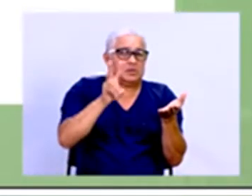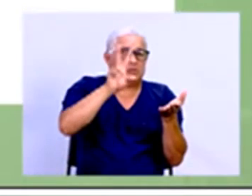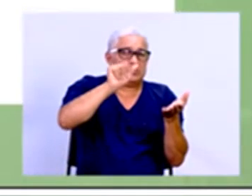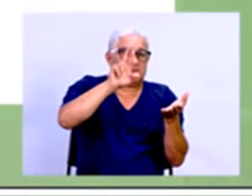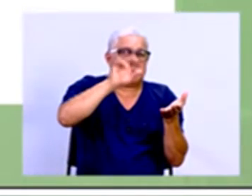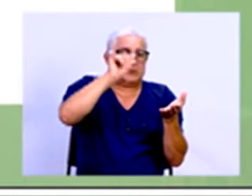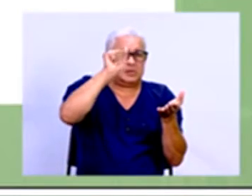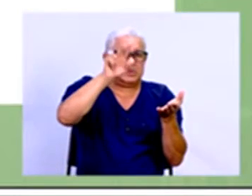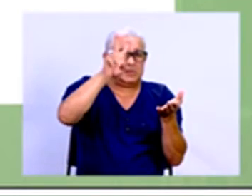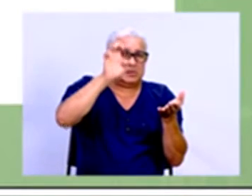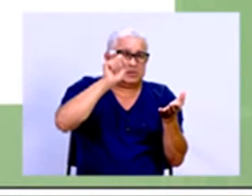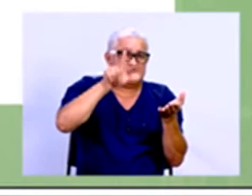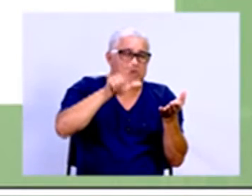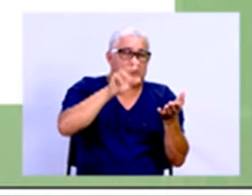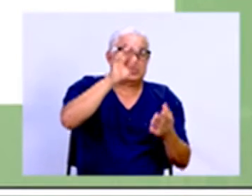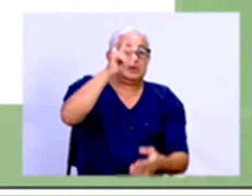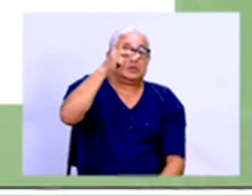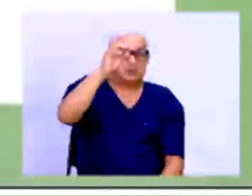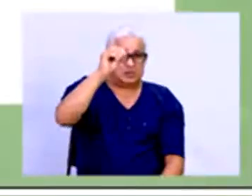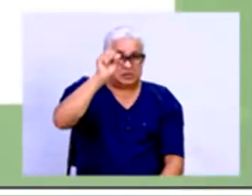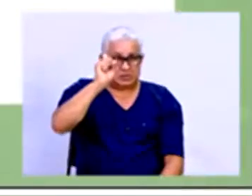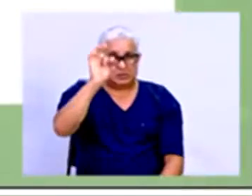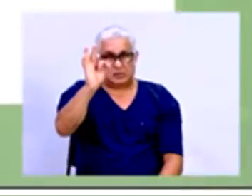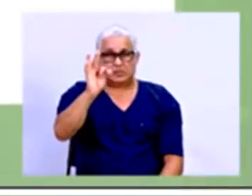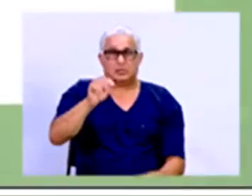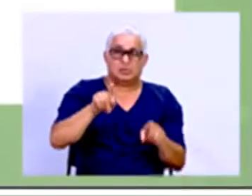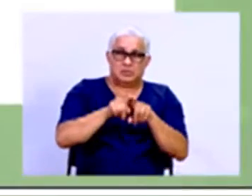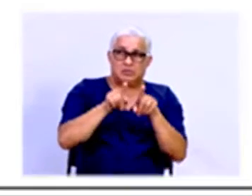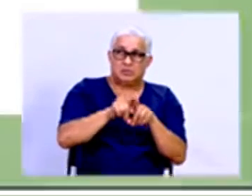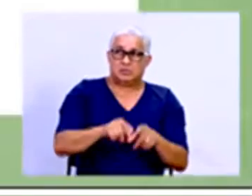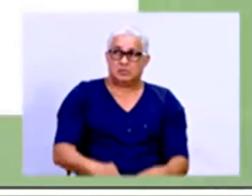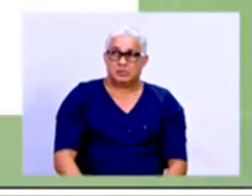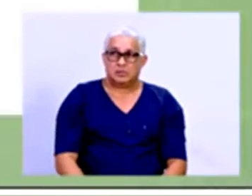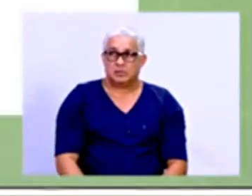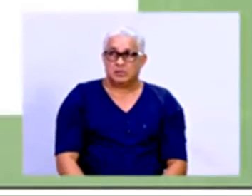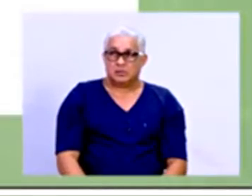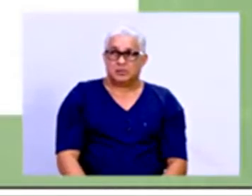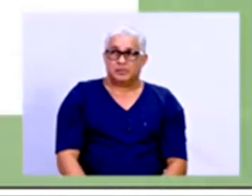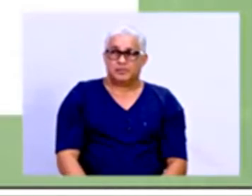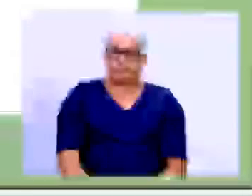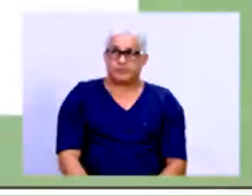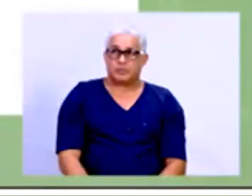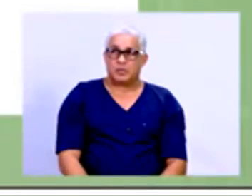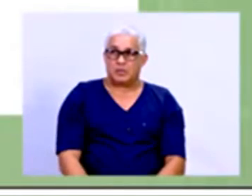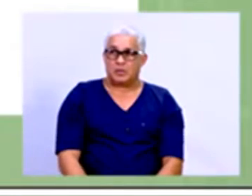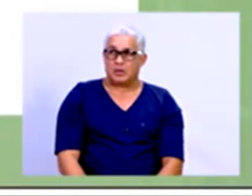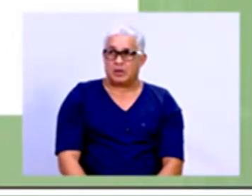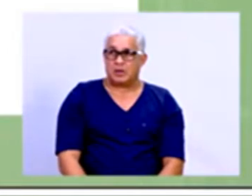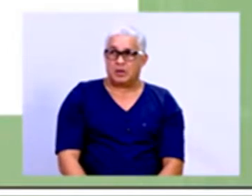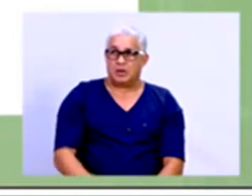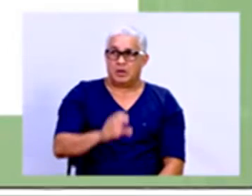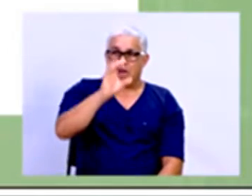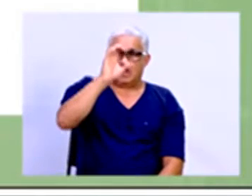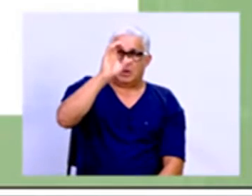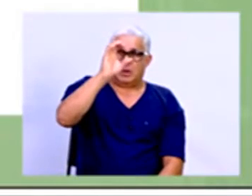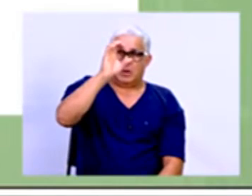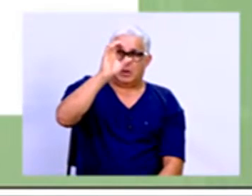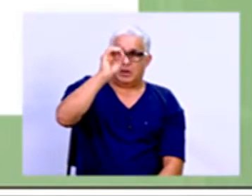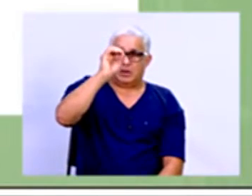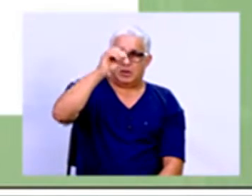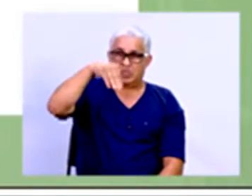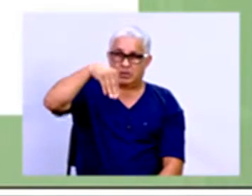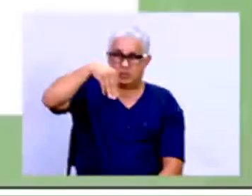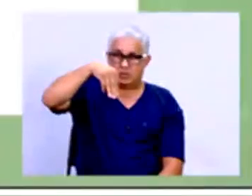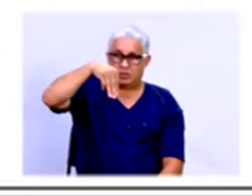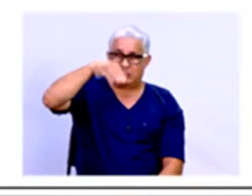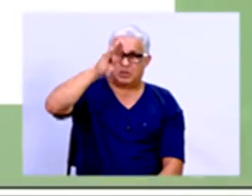A variável post, né, combo tipo. O que é combo tipo? Tá aqui, ó. Ele verifica se alguma informação